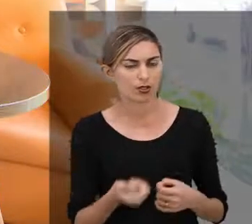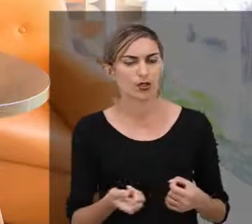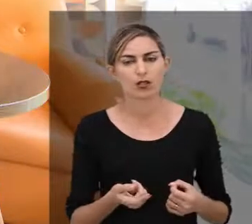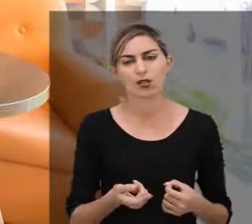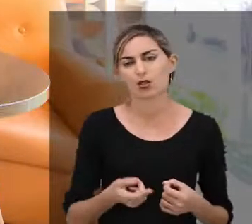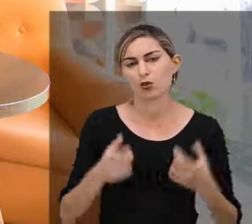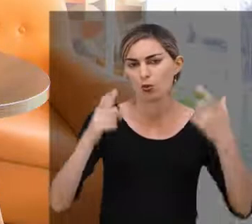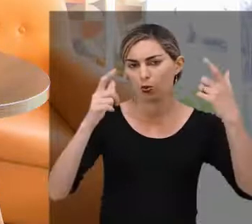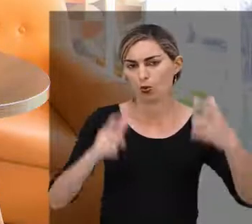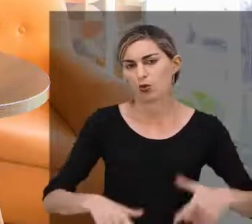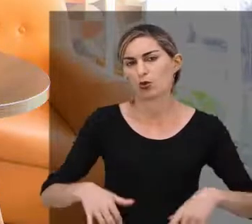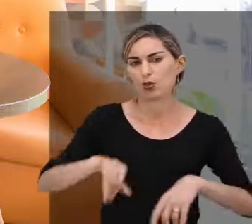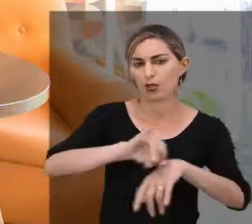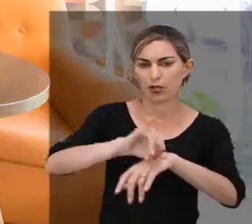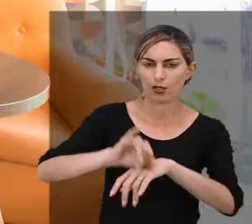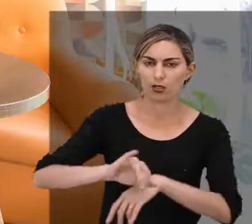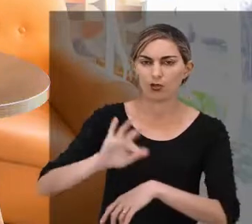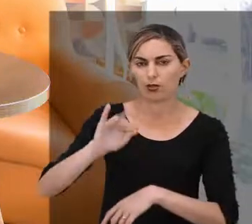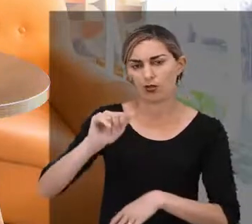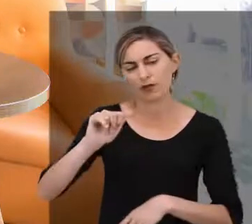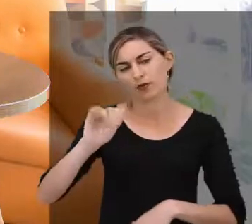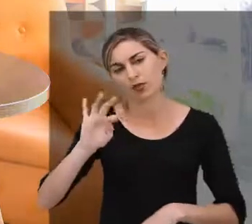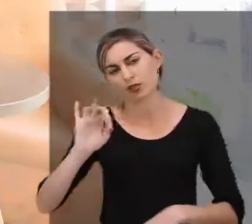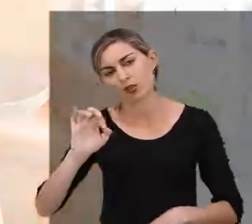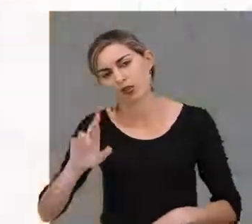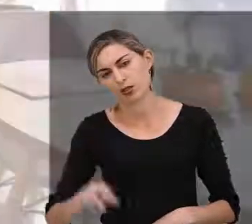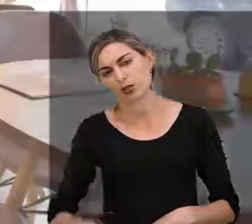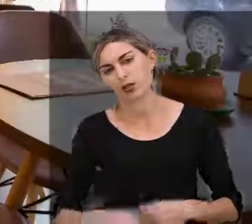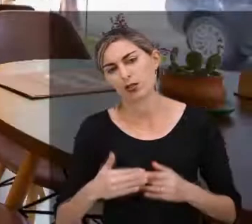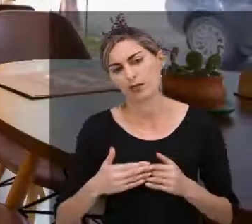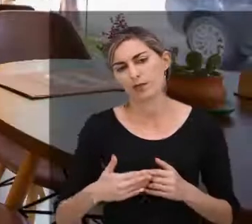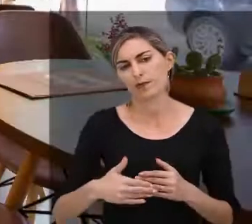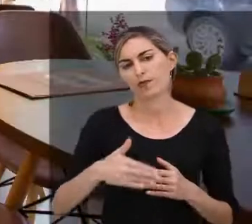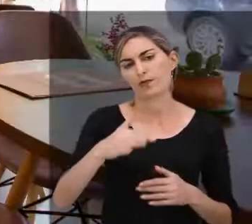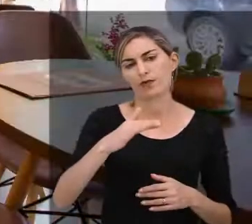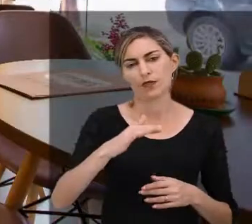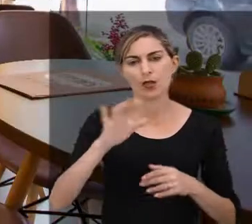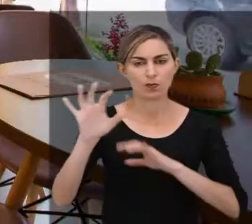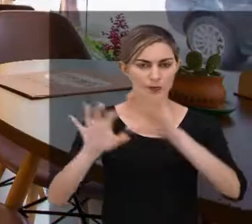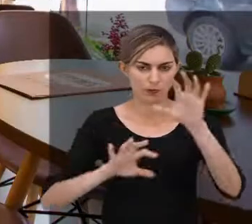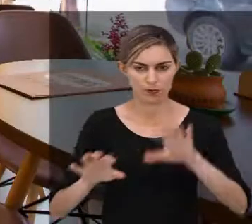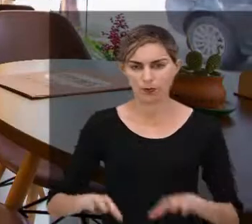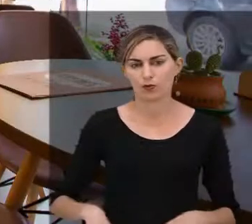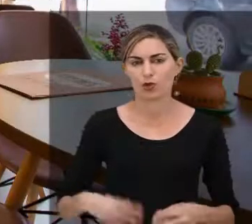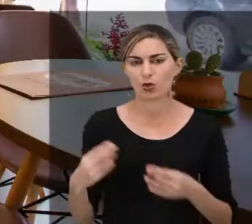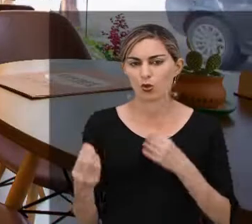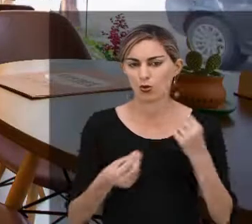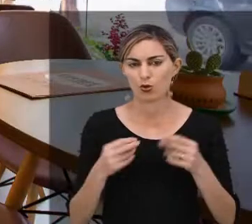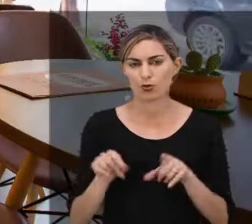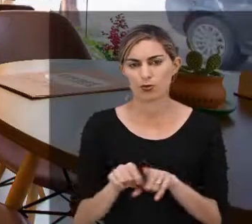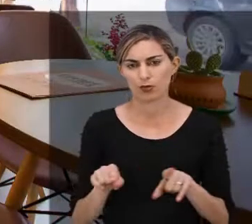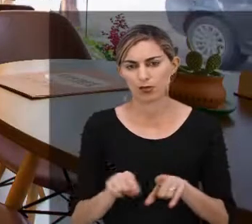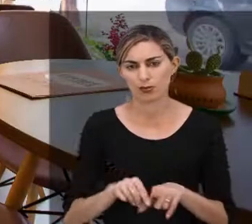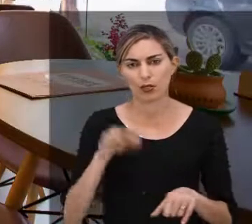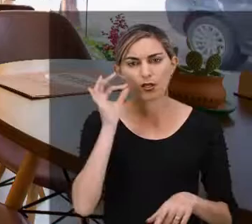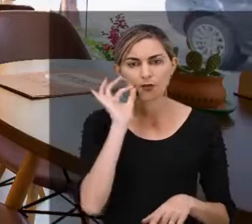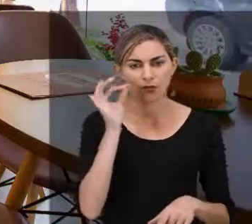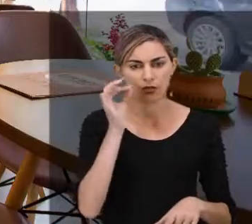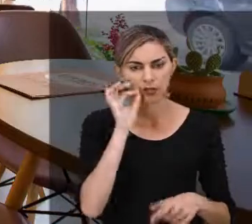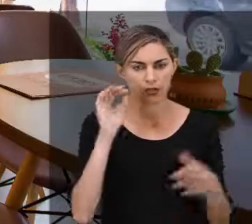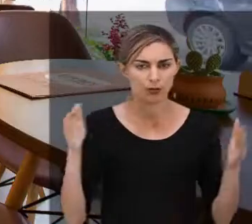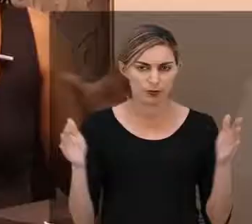local da cafeteira. Então, a parte de ambientação, como também a cafeteria era